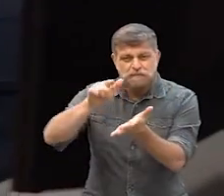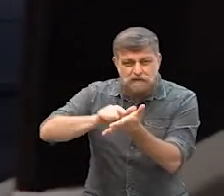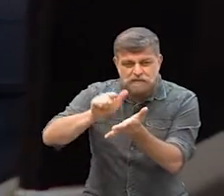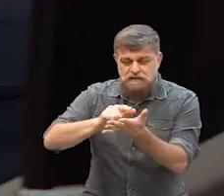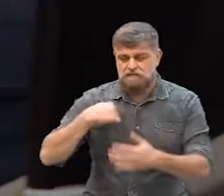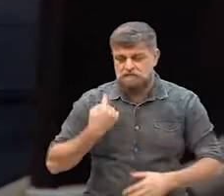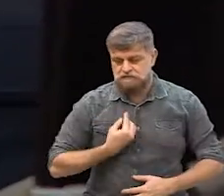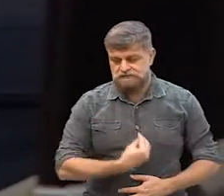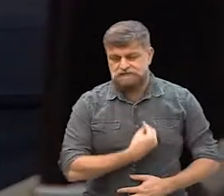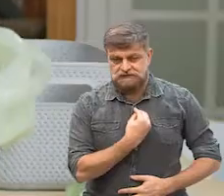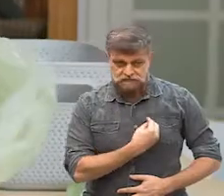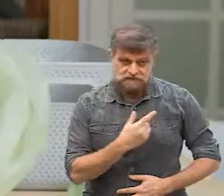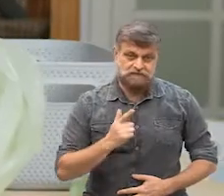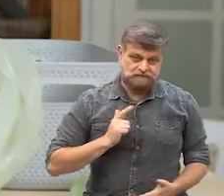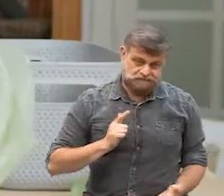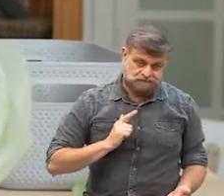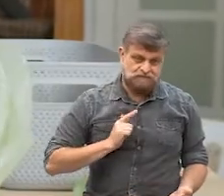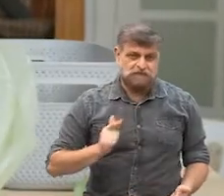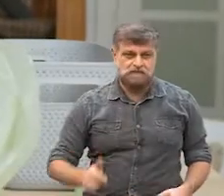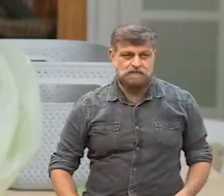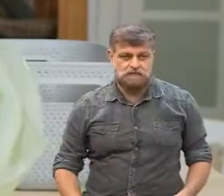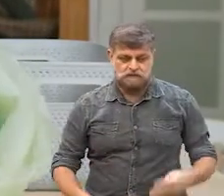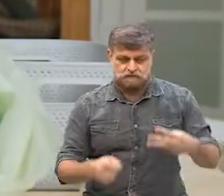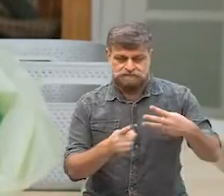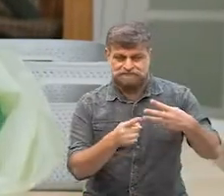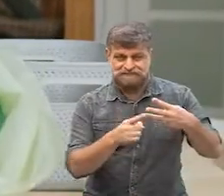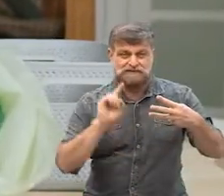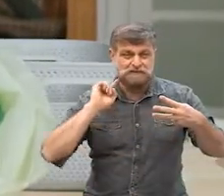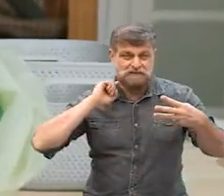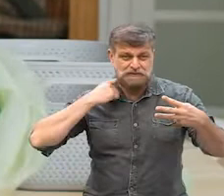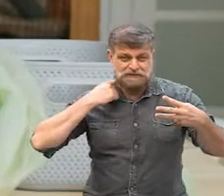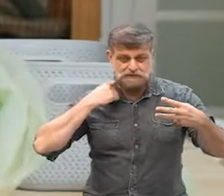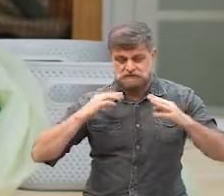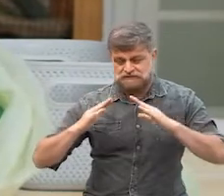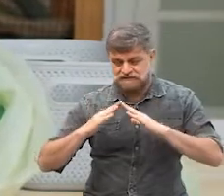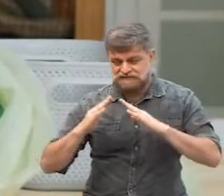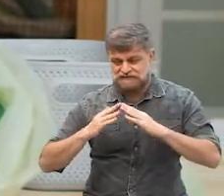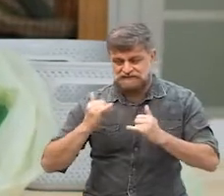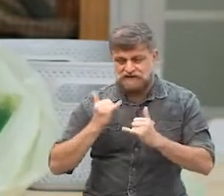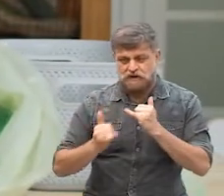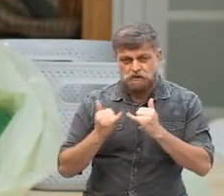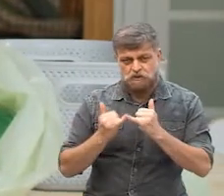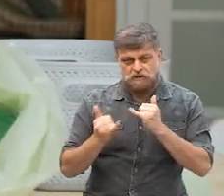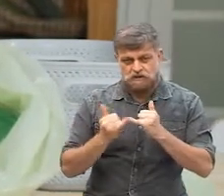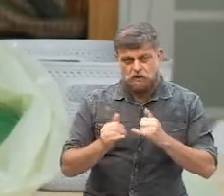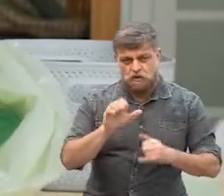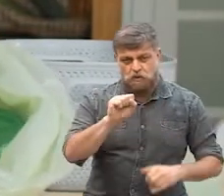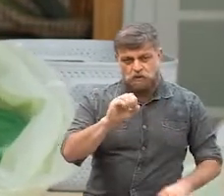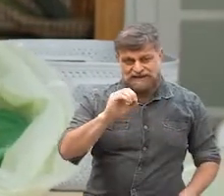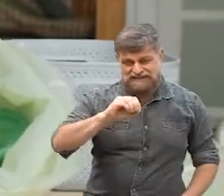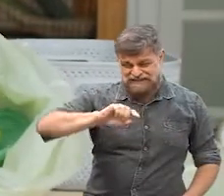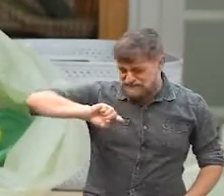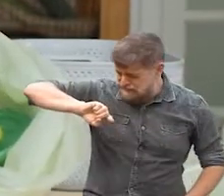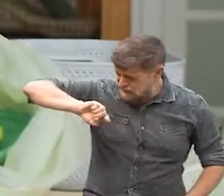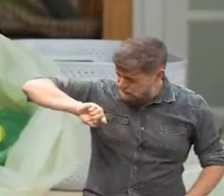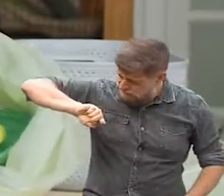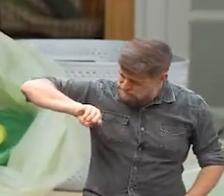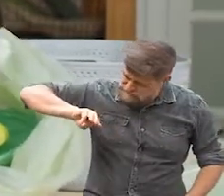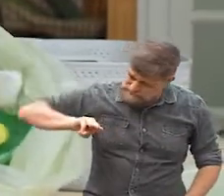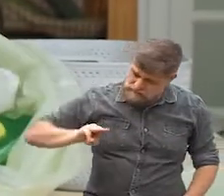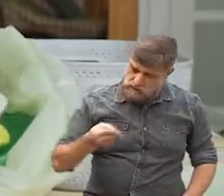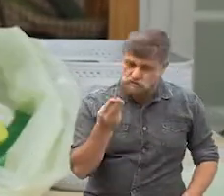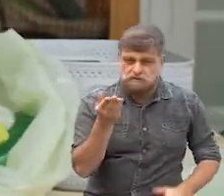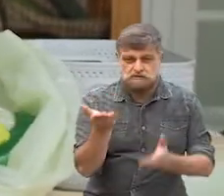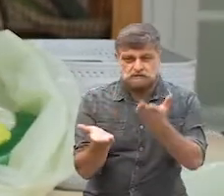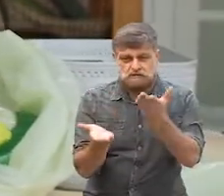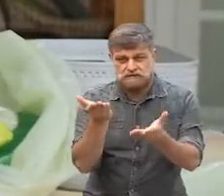nós é evidente. 1/3 do lixo doméstico, que é quase 80 milhões de toneladas, é